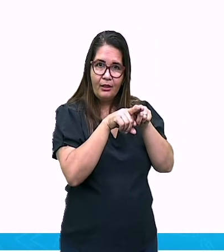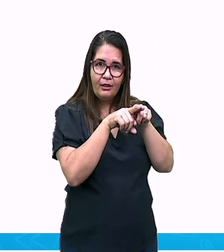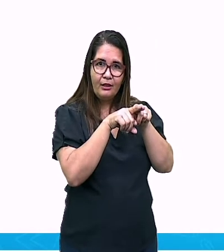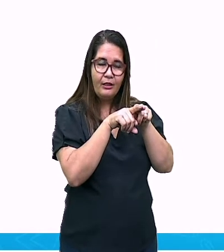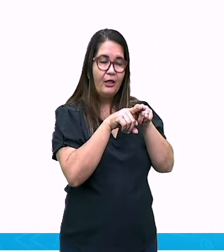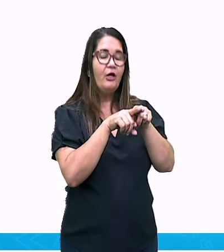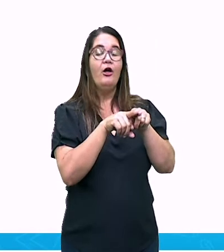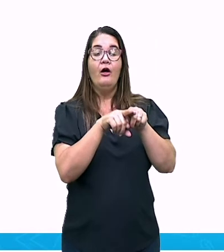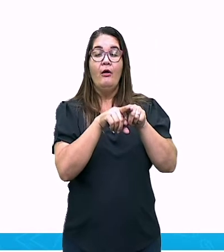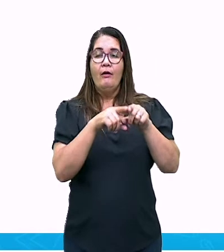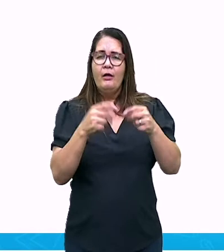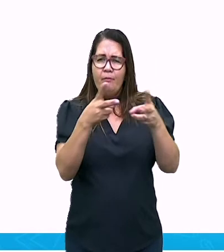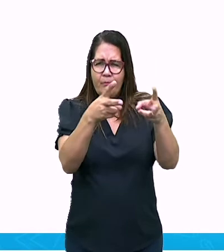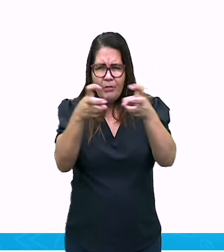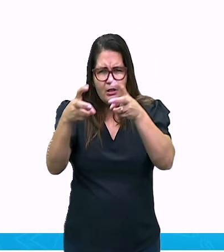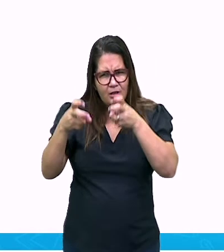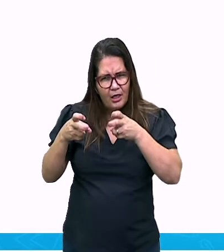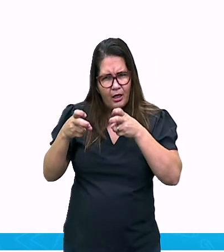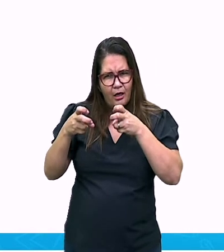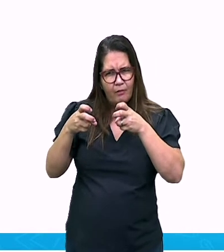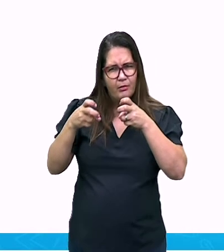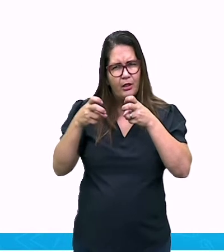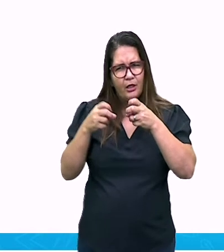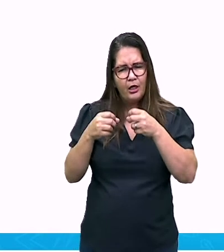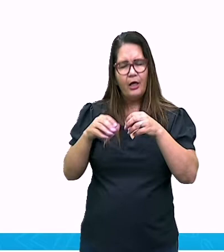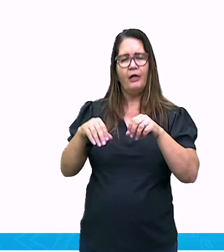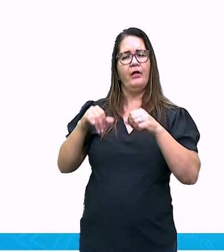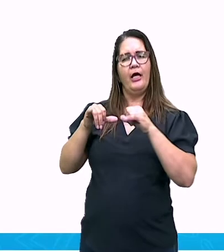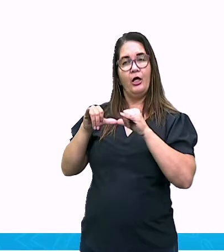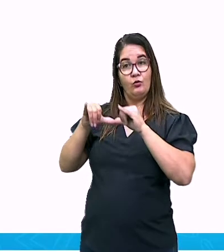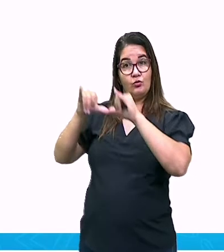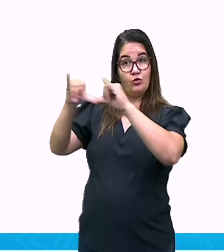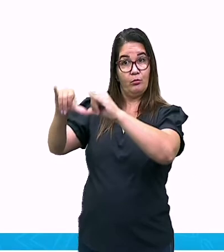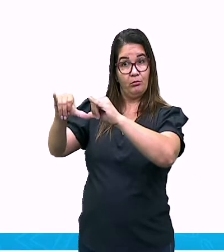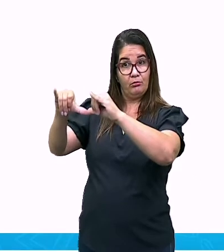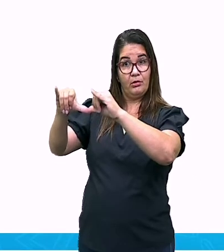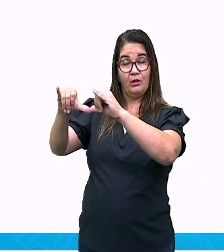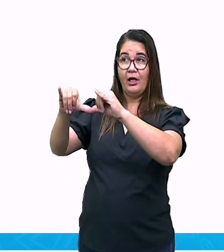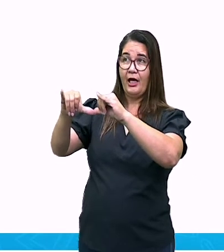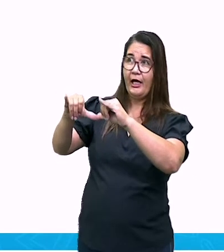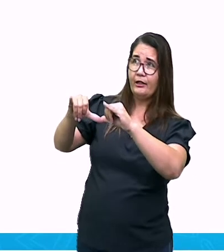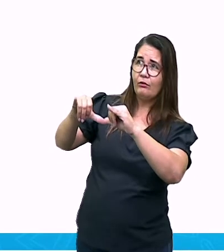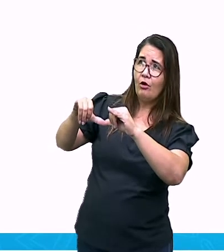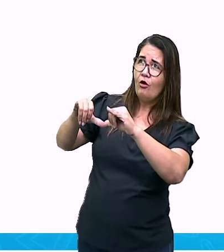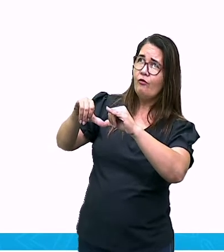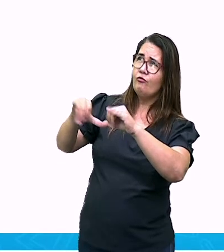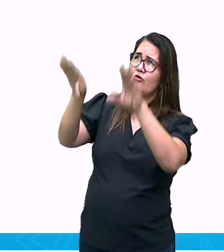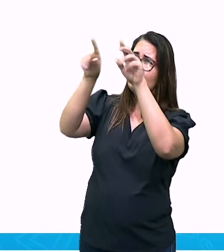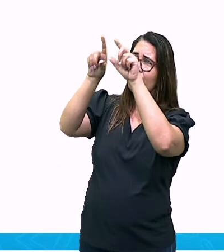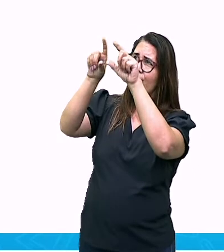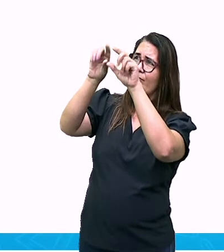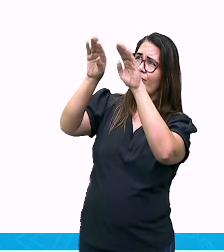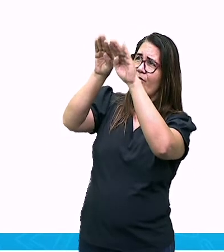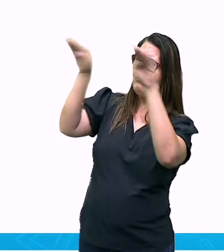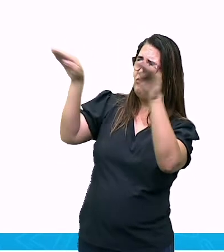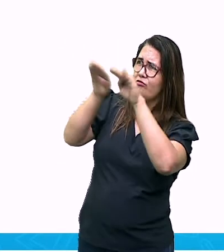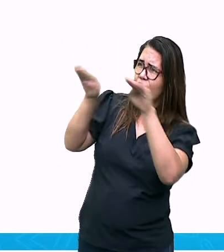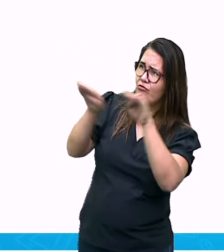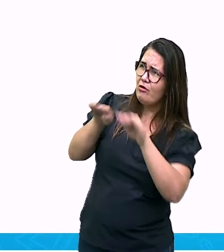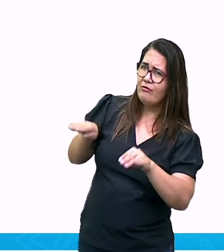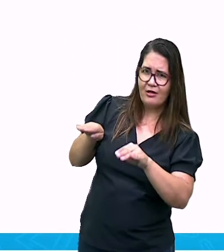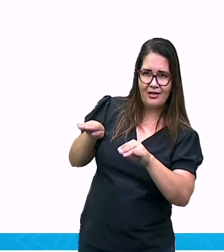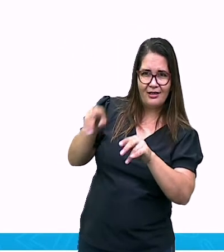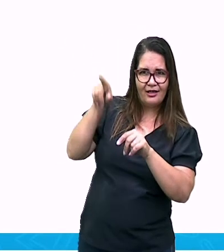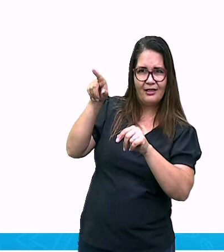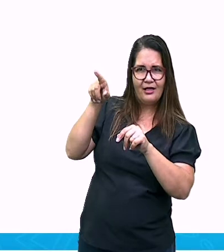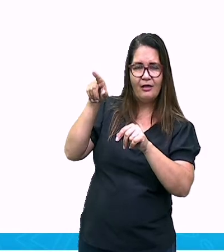um azeite, cultivo do azeite. Então, tudo que é feito lá no campo vai para onde? Para as